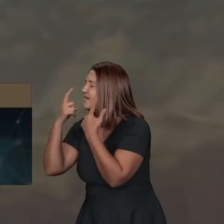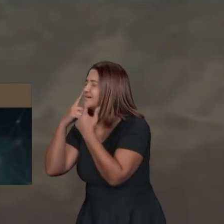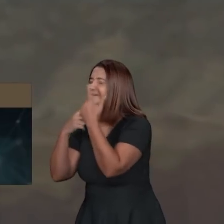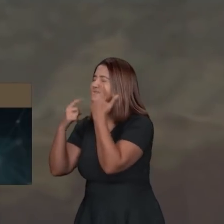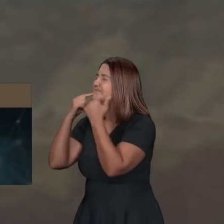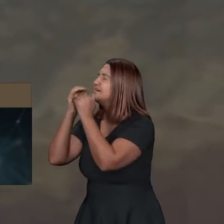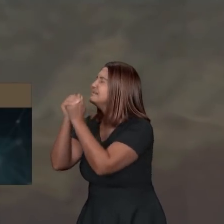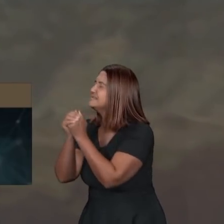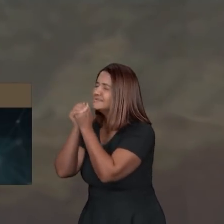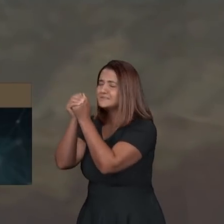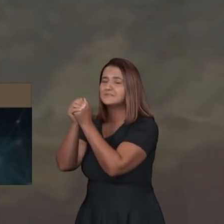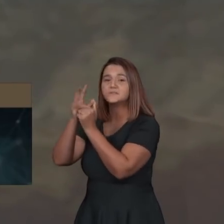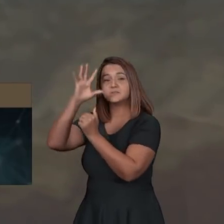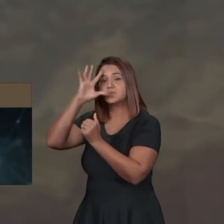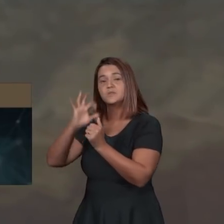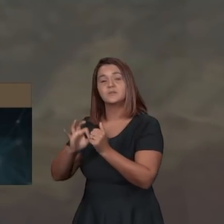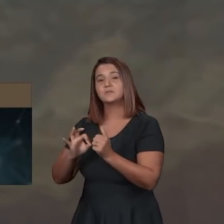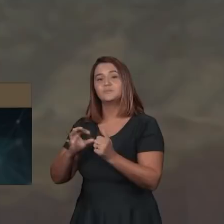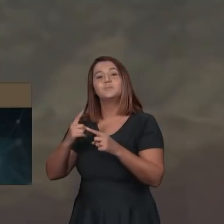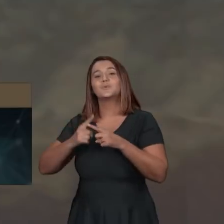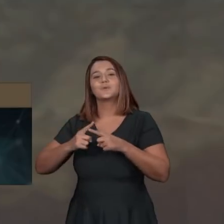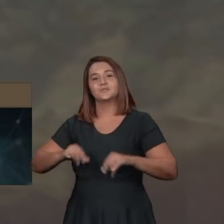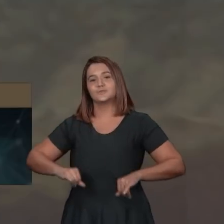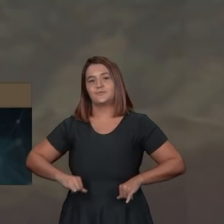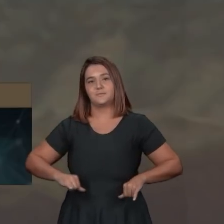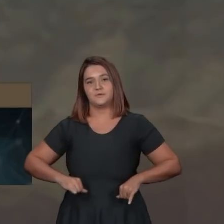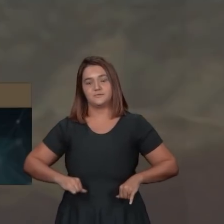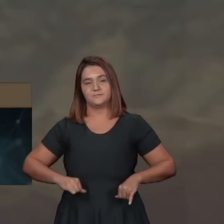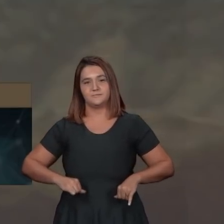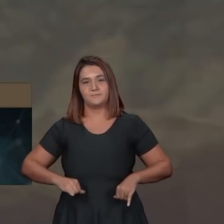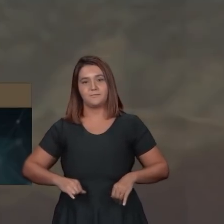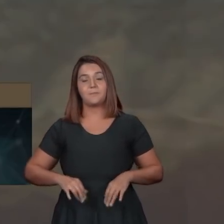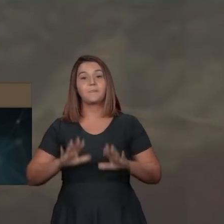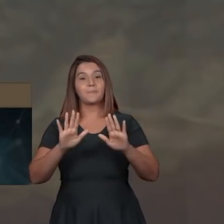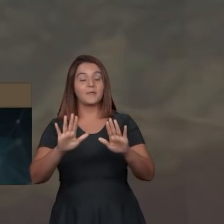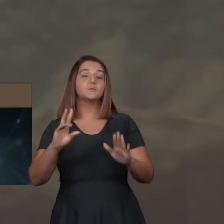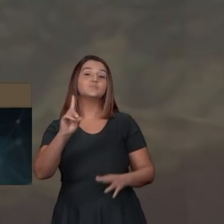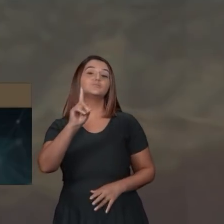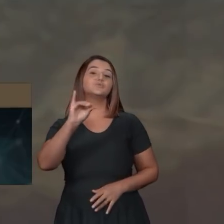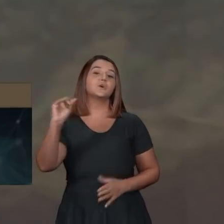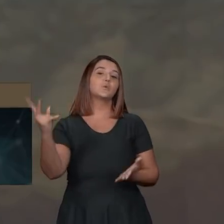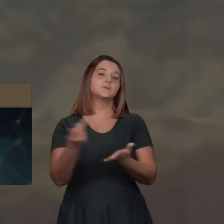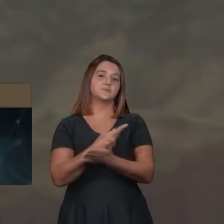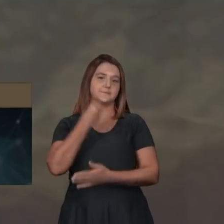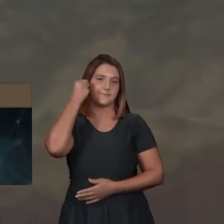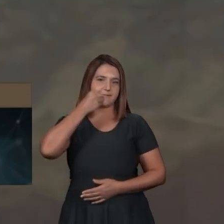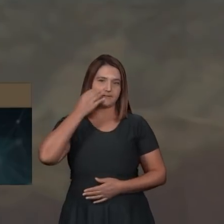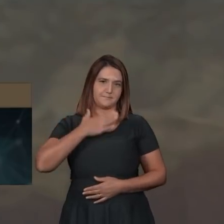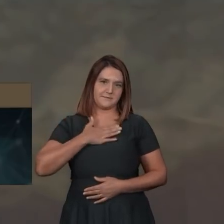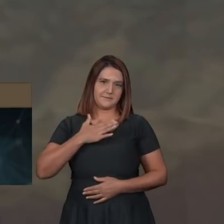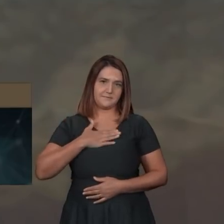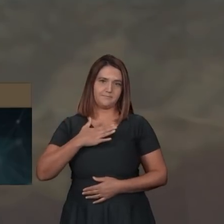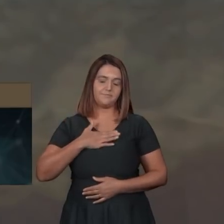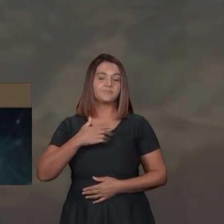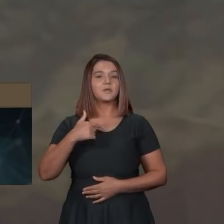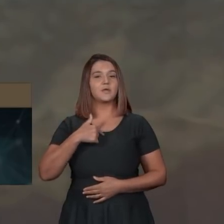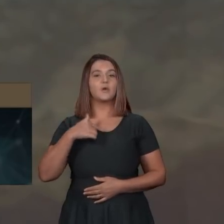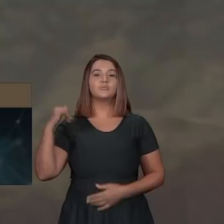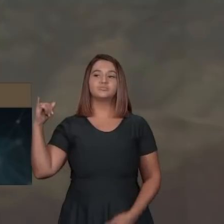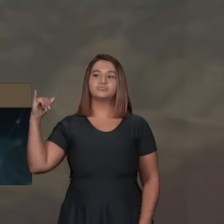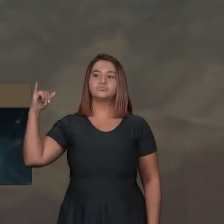E teve um dia, numa experiência que me marcou muito, eu estava voltando para São Paulo no